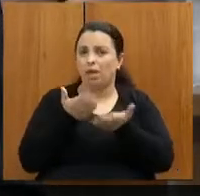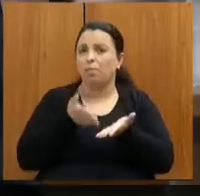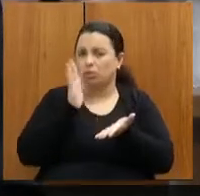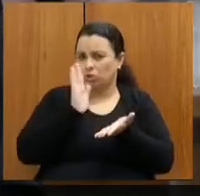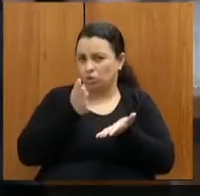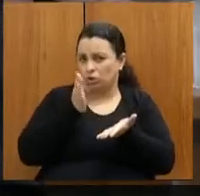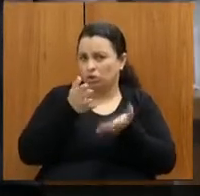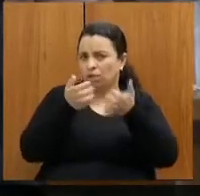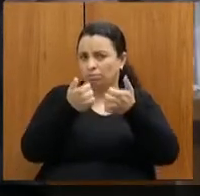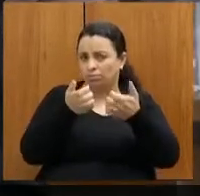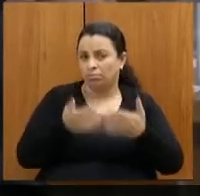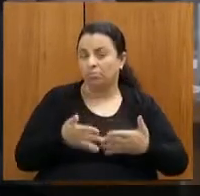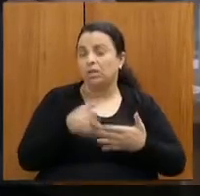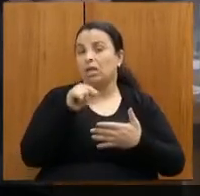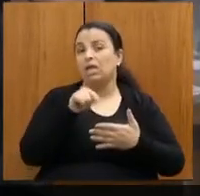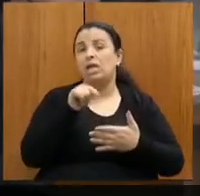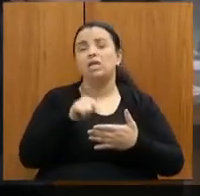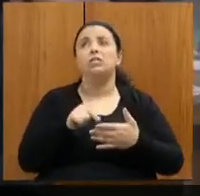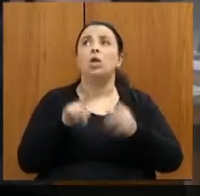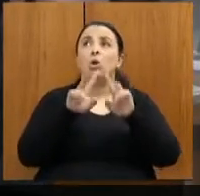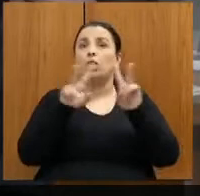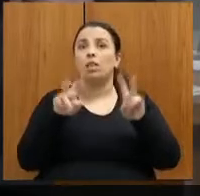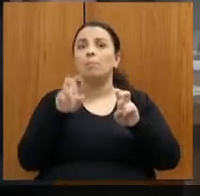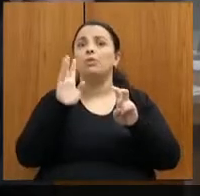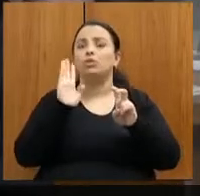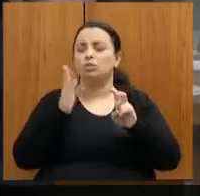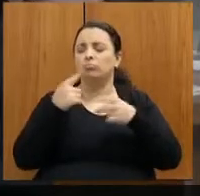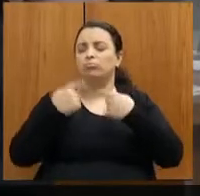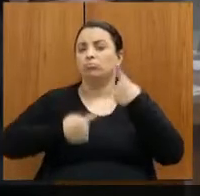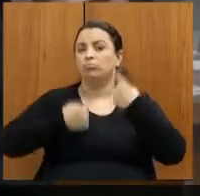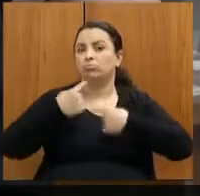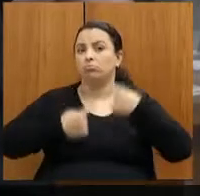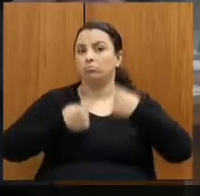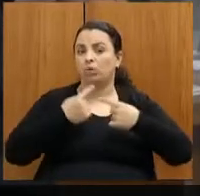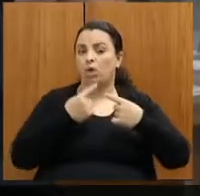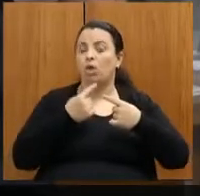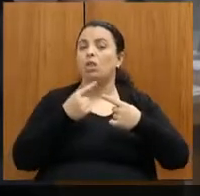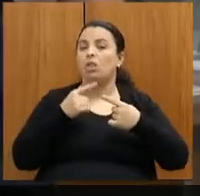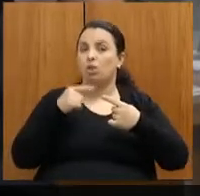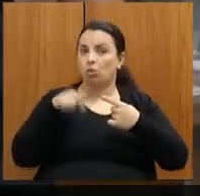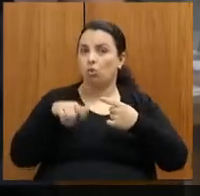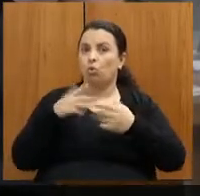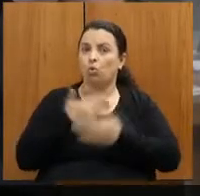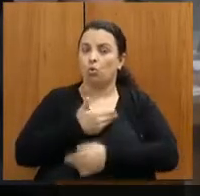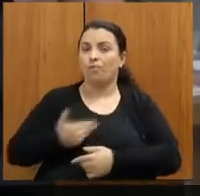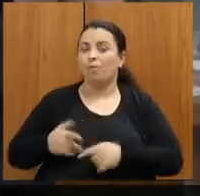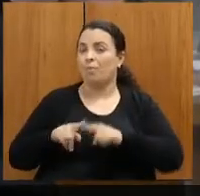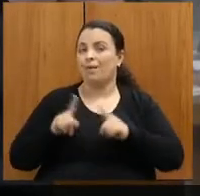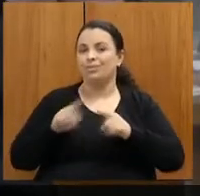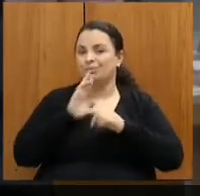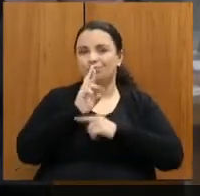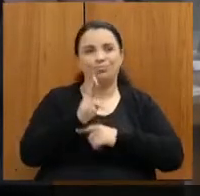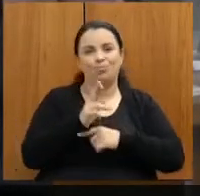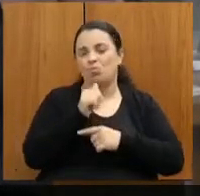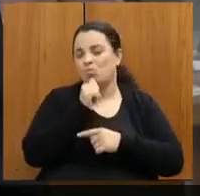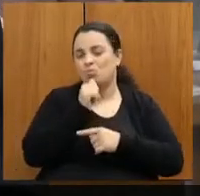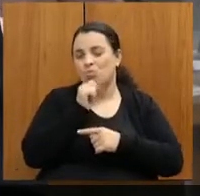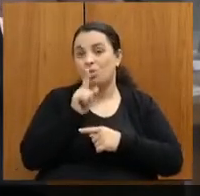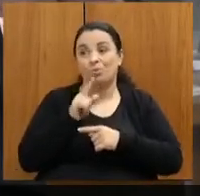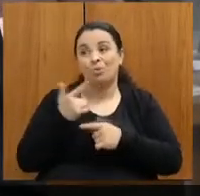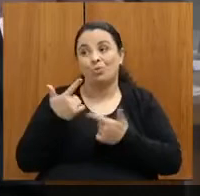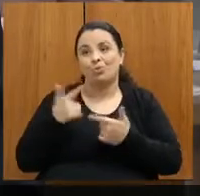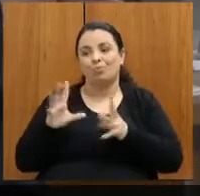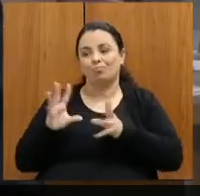uma uma questão que está sendo debatido assim no âmbito do governo mas eu não posso antecipar Eu ainda não tenho esse retorno com